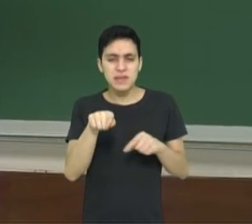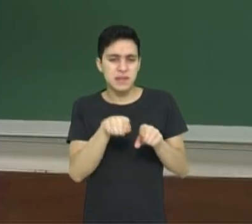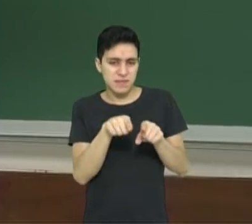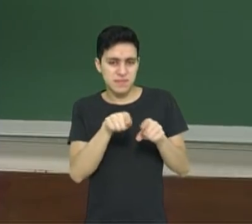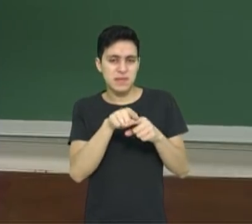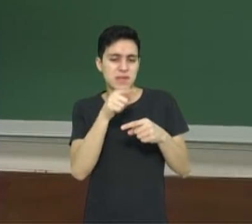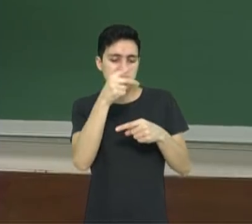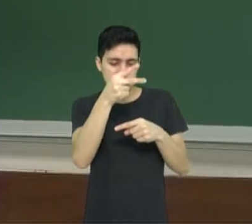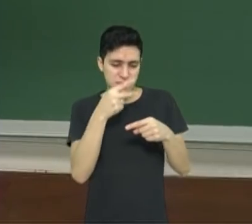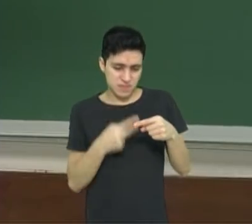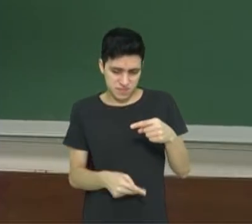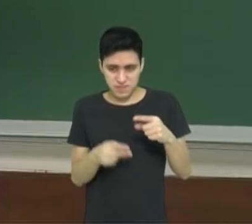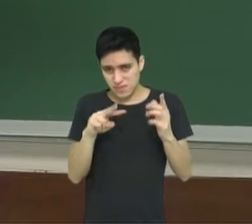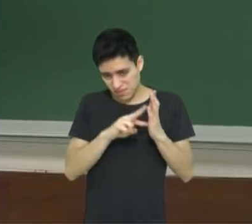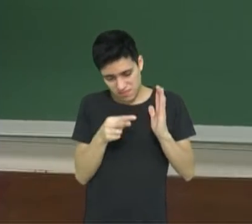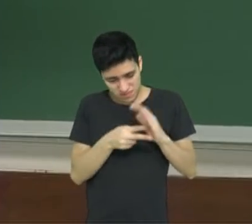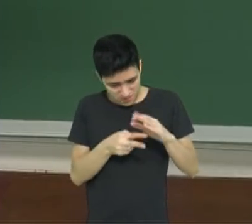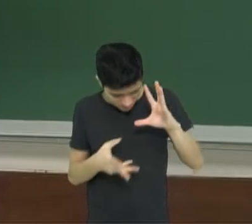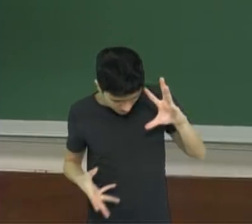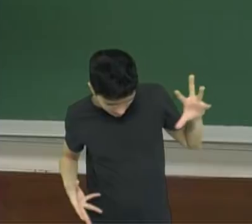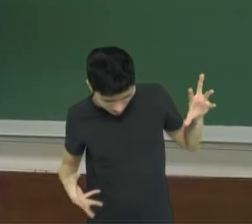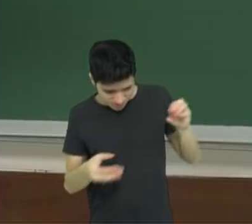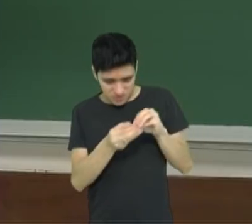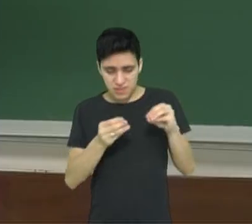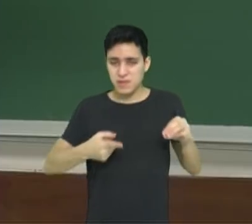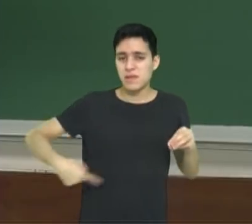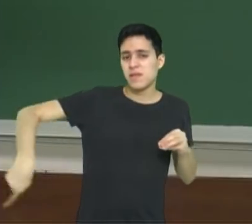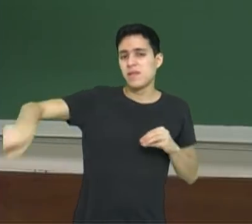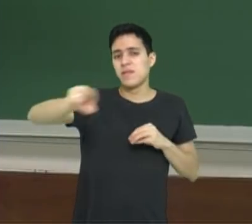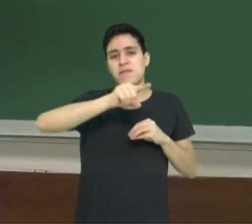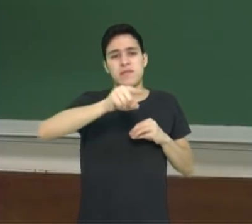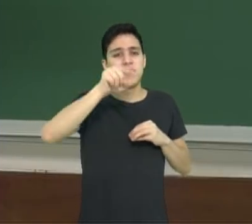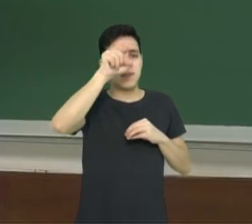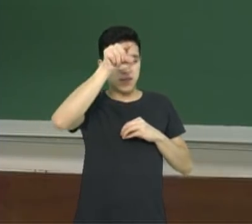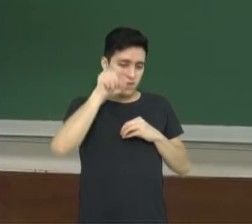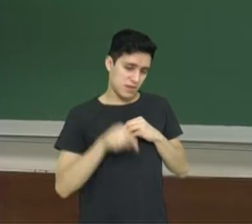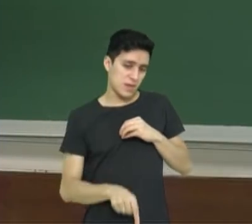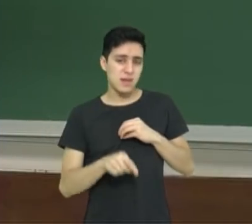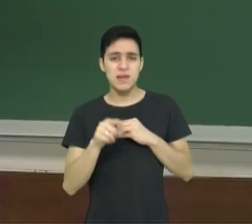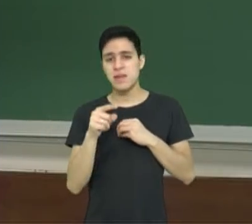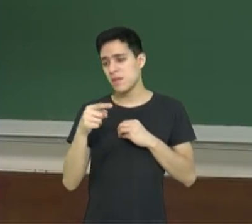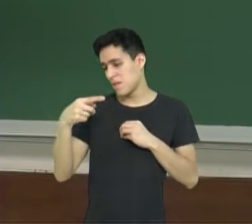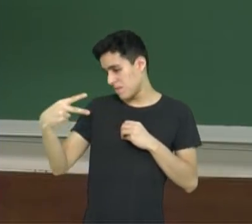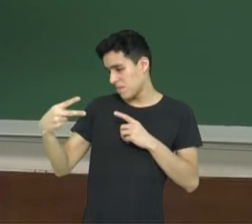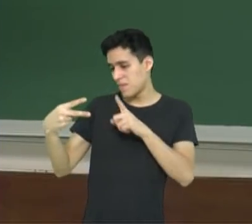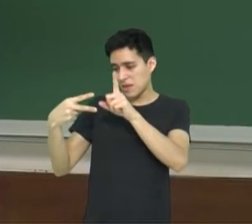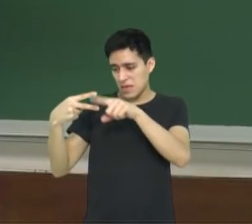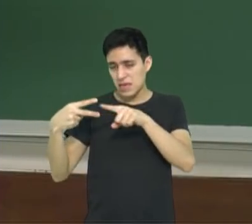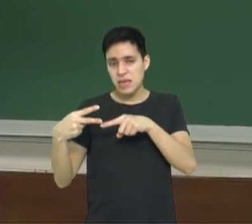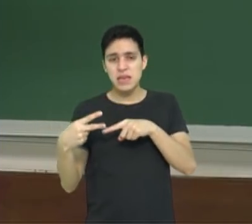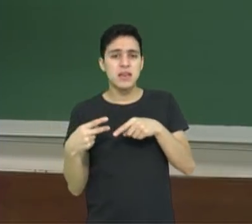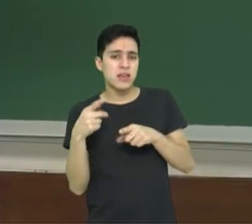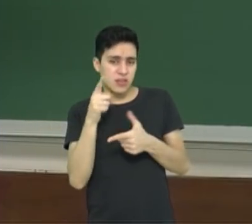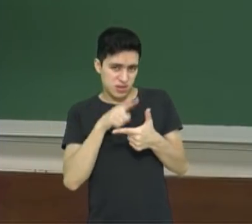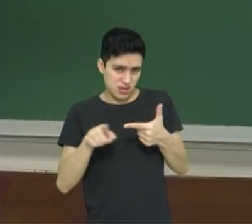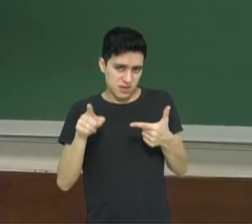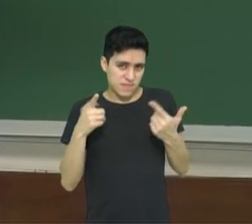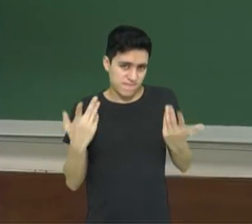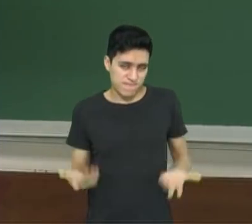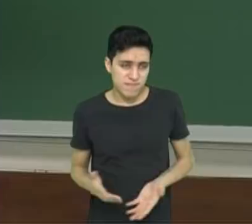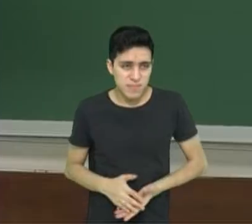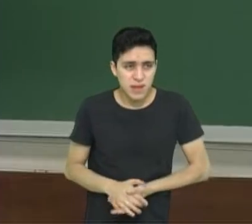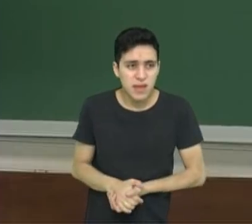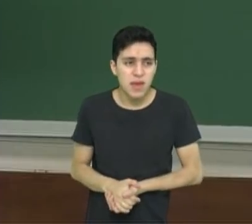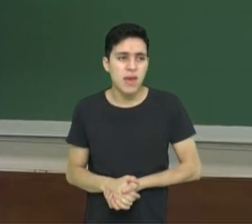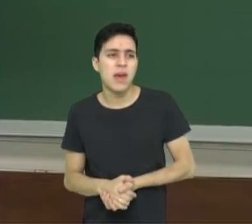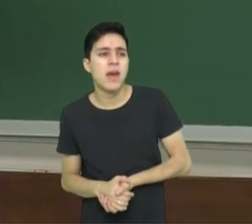por 2. Isso é simplificar. É você dividir ambos por um múltiplo em comum, que no caso aqui é 2.